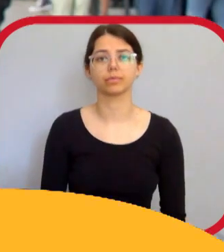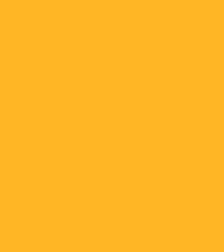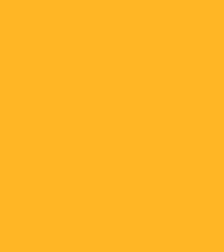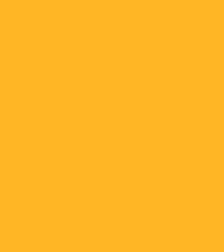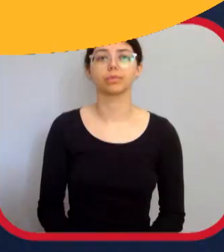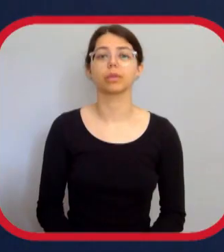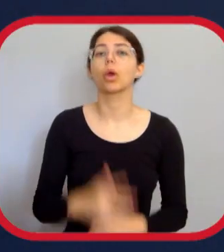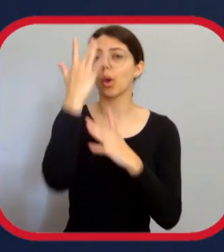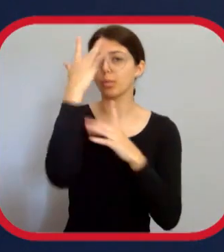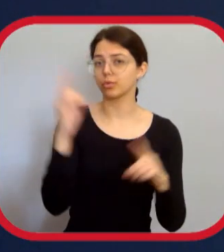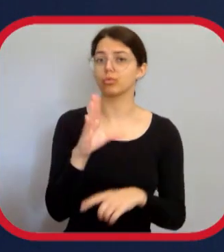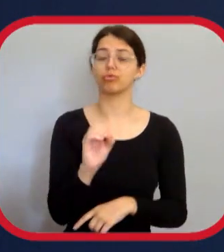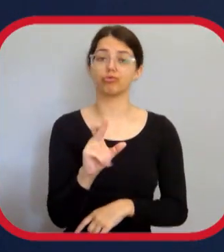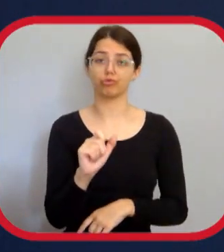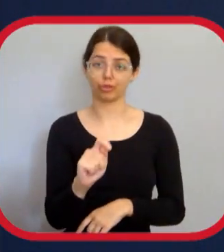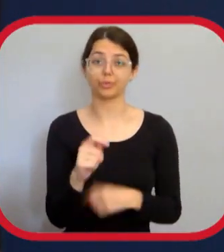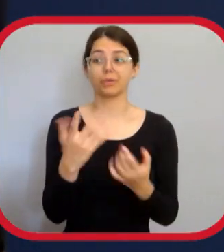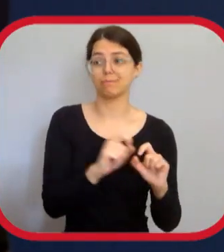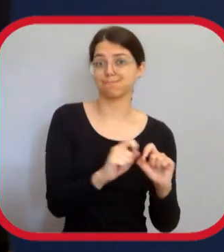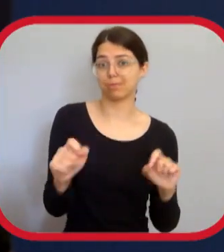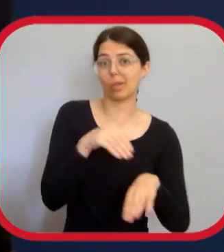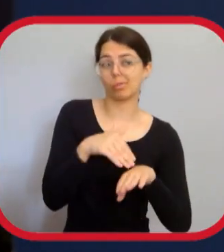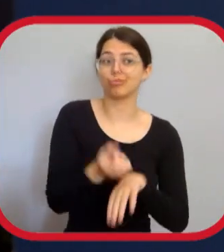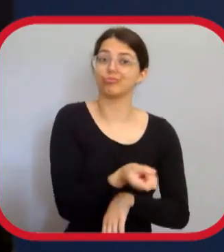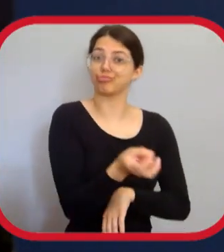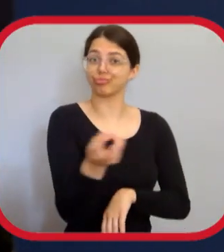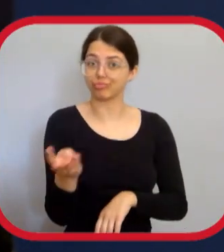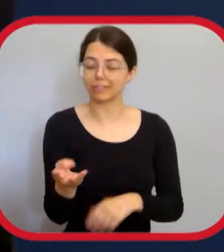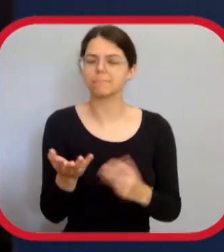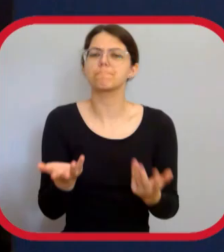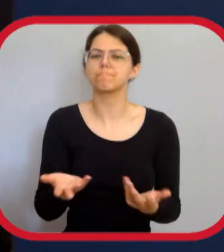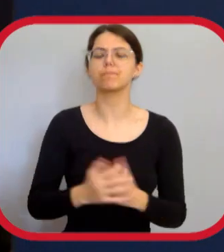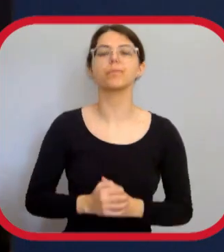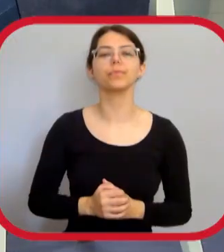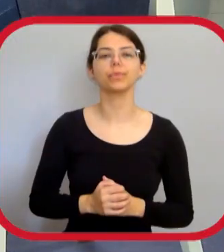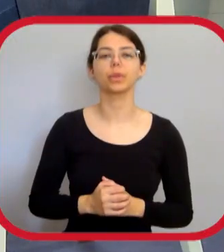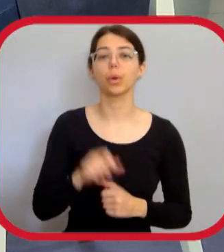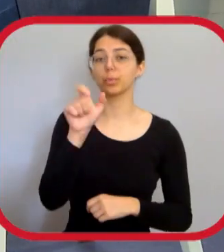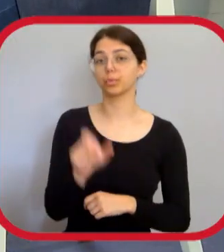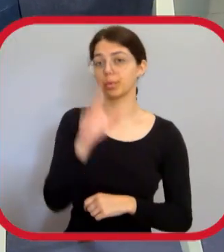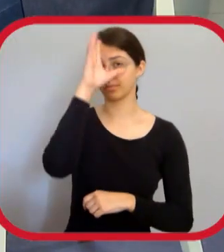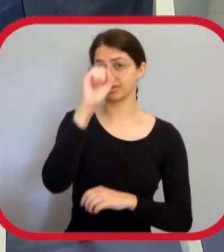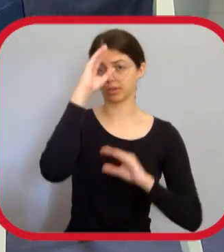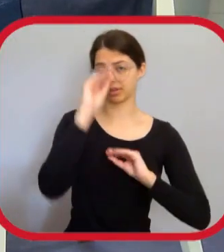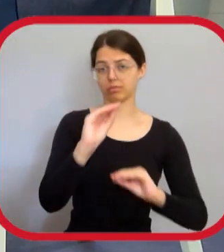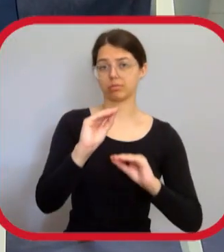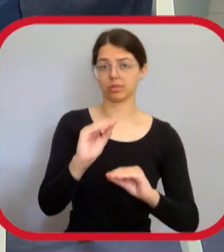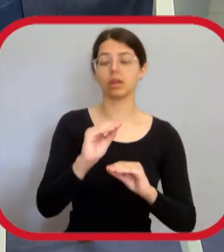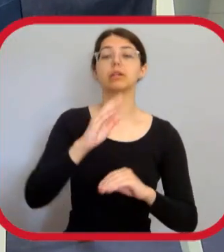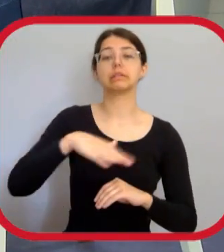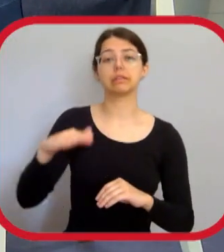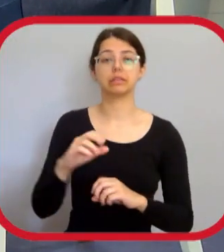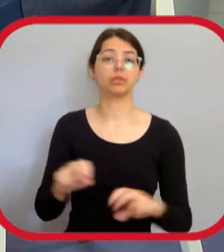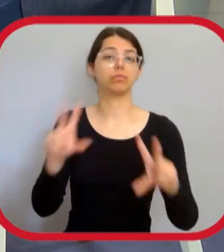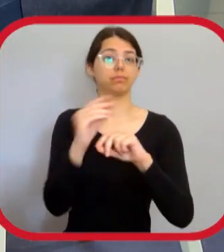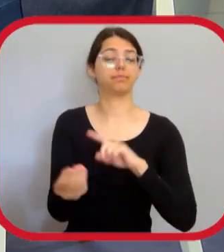propinas. Professor Jorge, tendo em conta aquilo que ouvimos agora, estes testemunhos, o Ministro da Educação, Ciência e